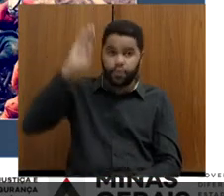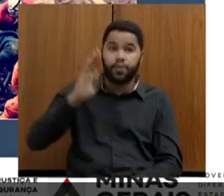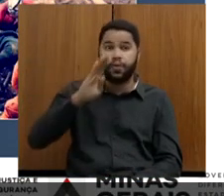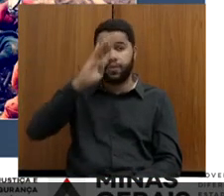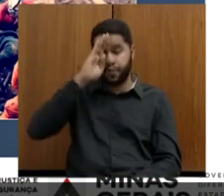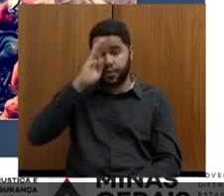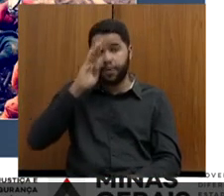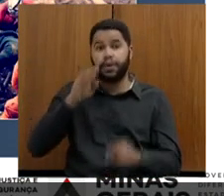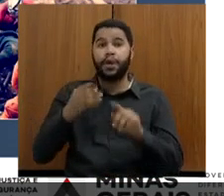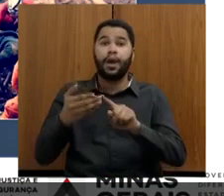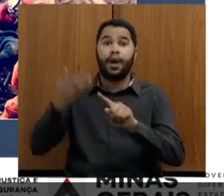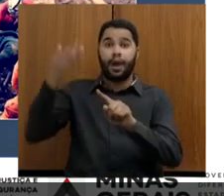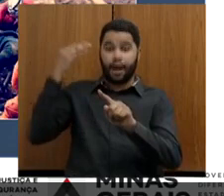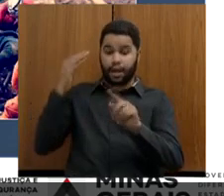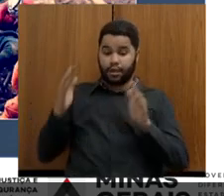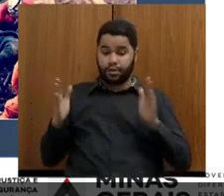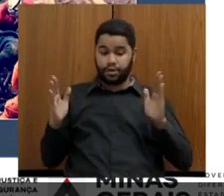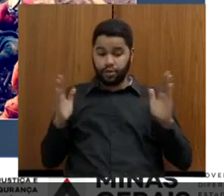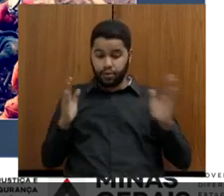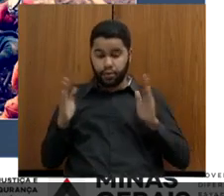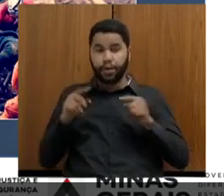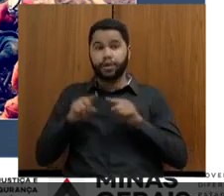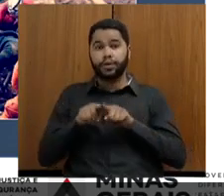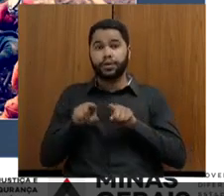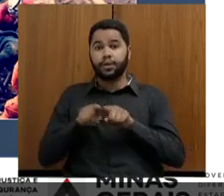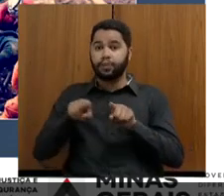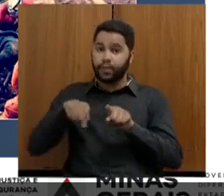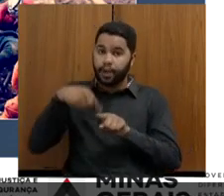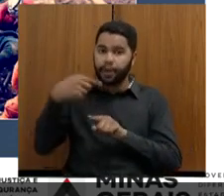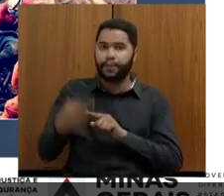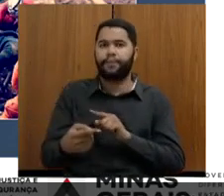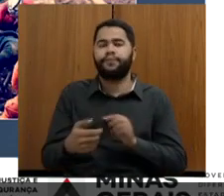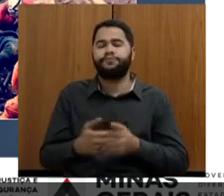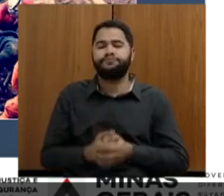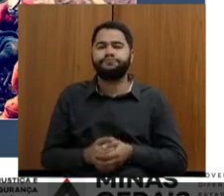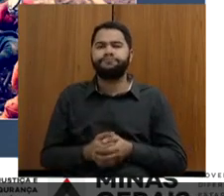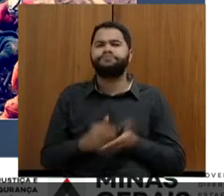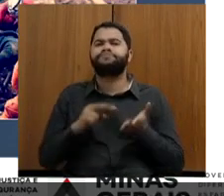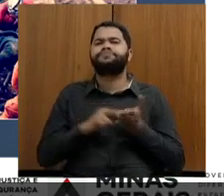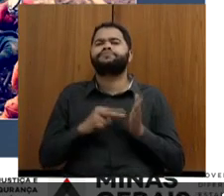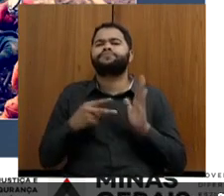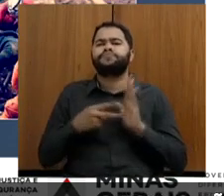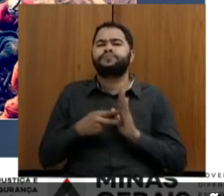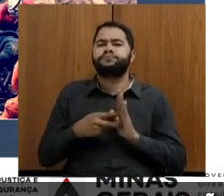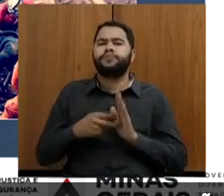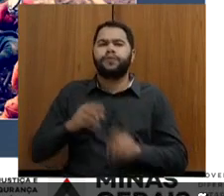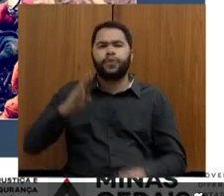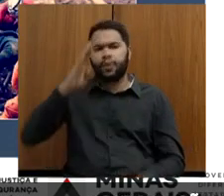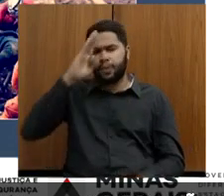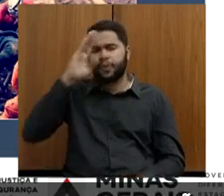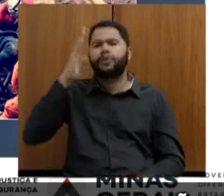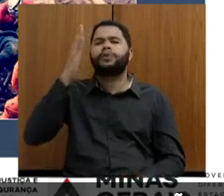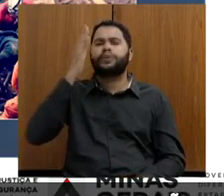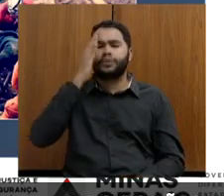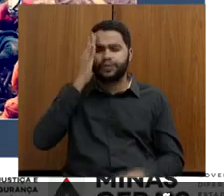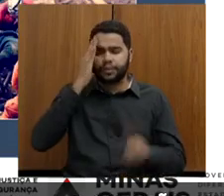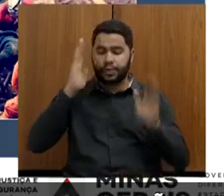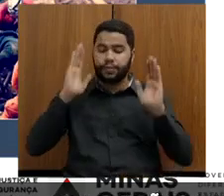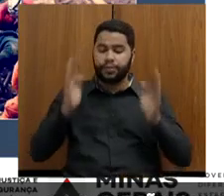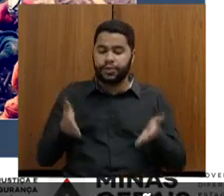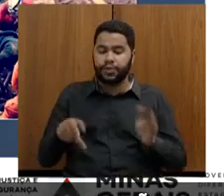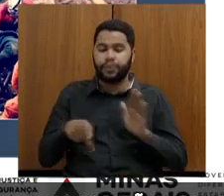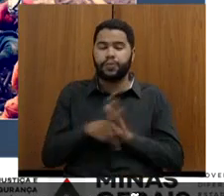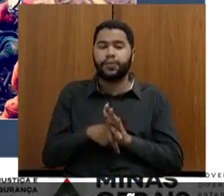antes durante e após o período de empenho ou seja o militar já sabe que ele